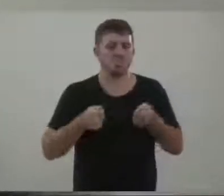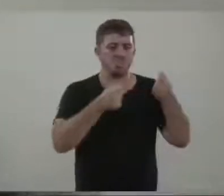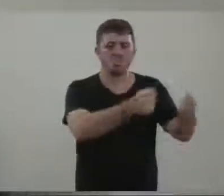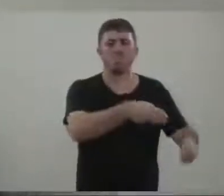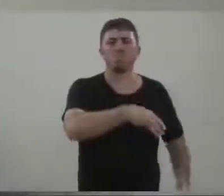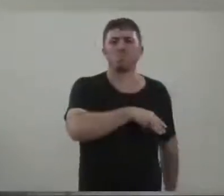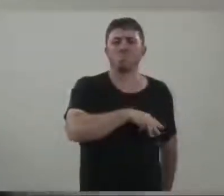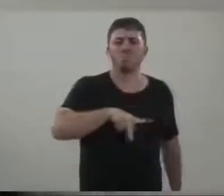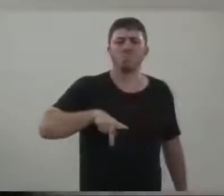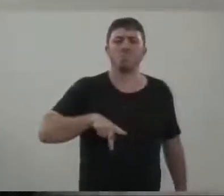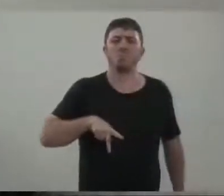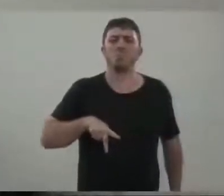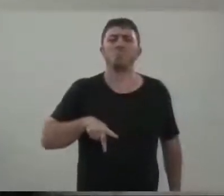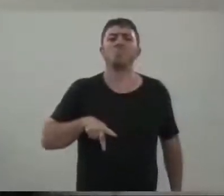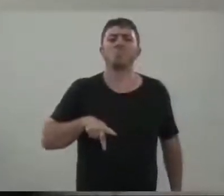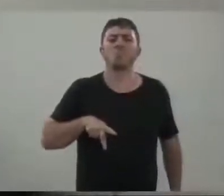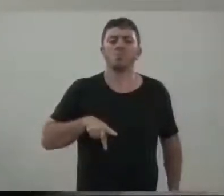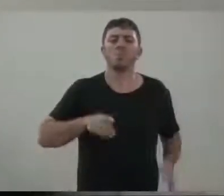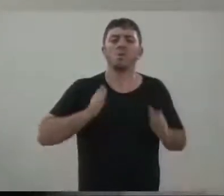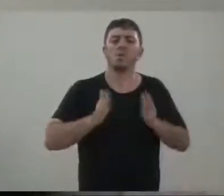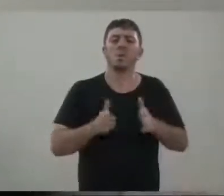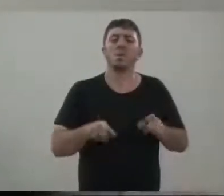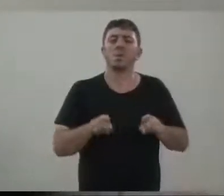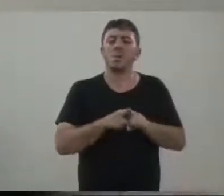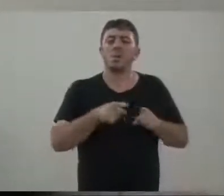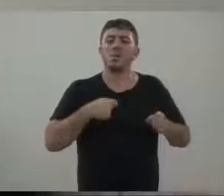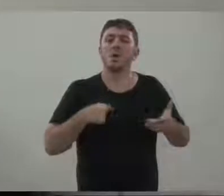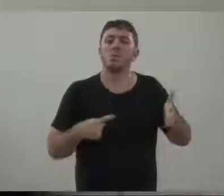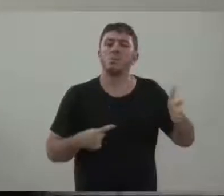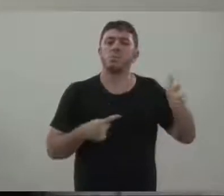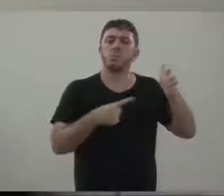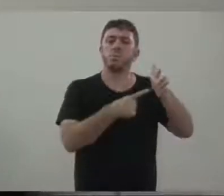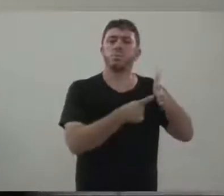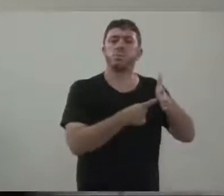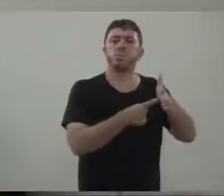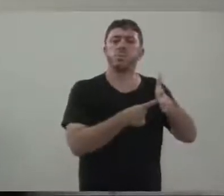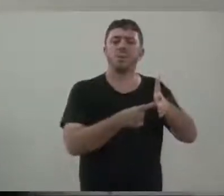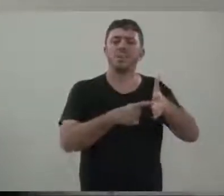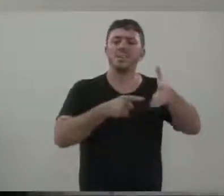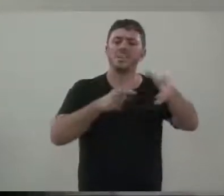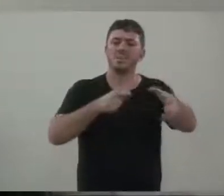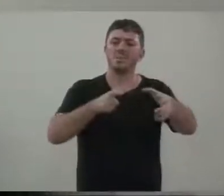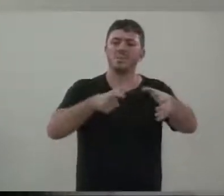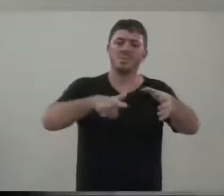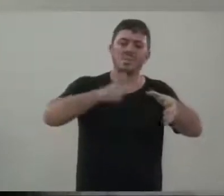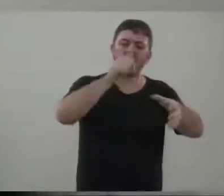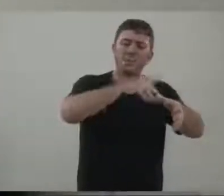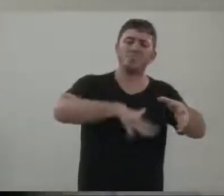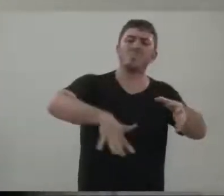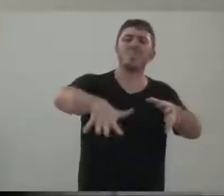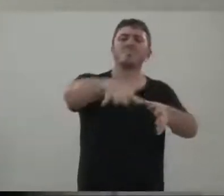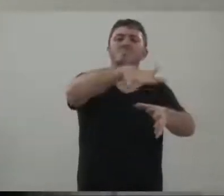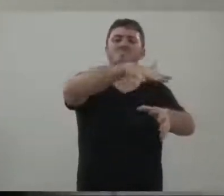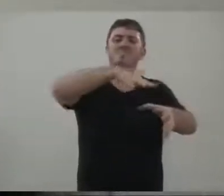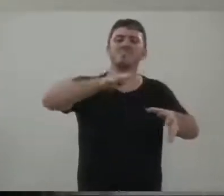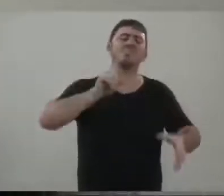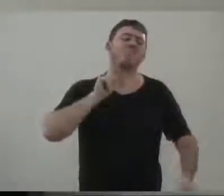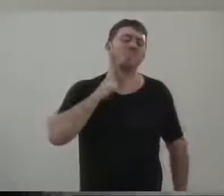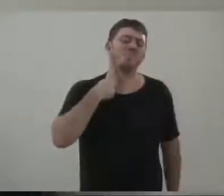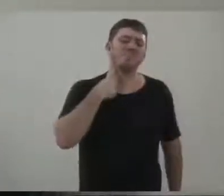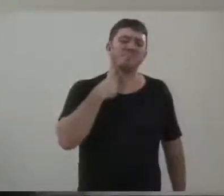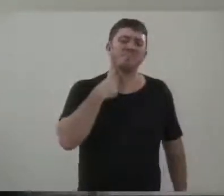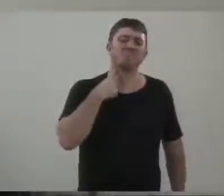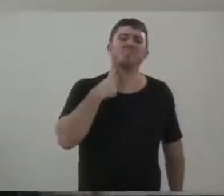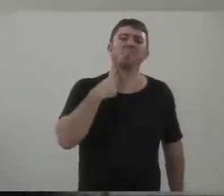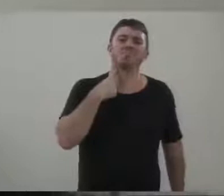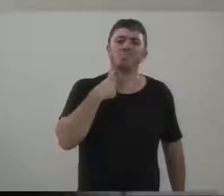e apresentamos a denúncia de contaminação, né, do lençol ali, da água superficial, além da